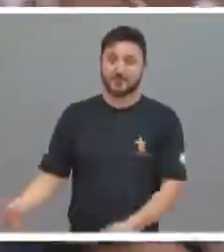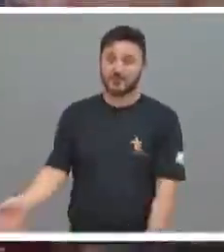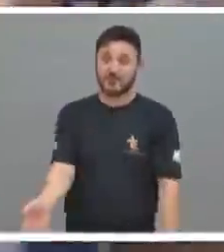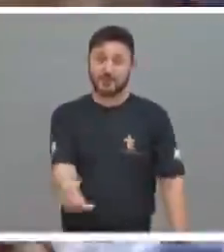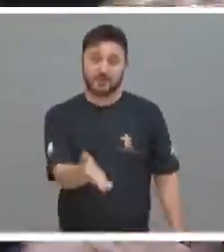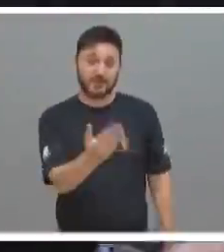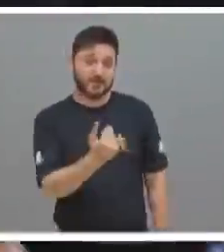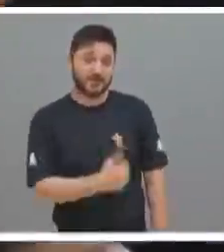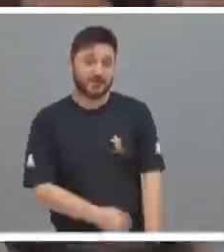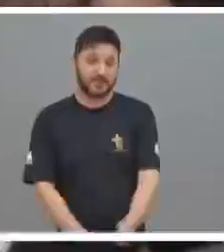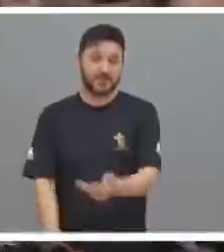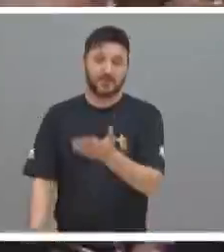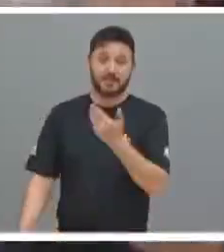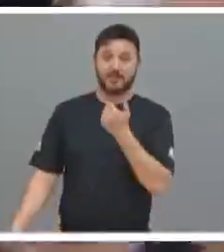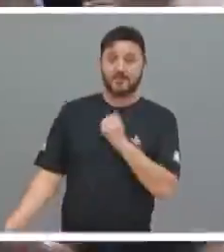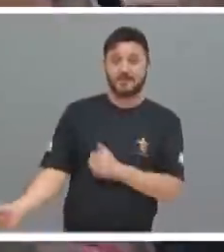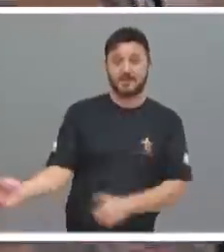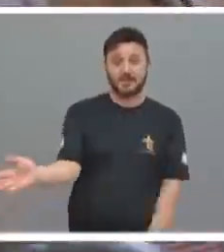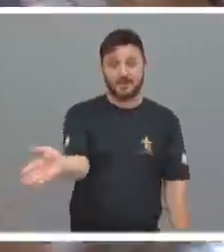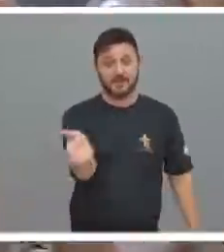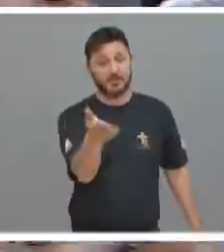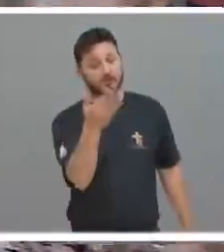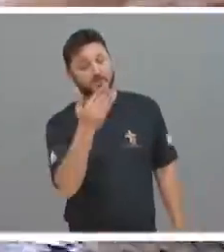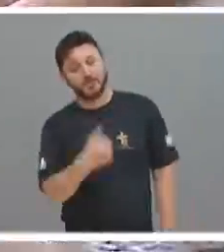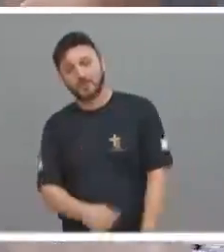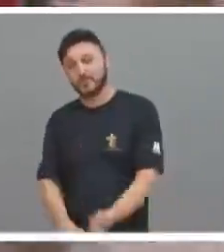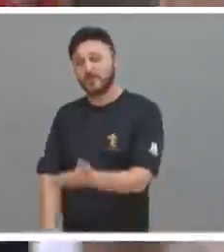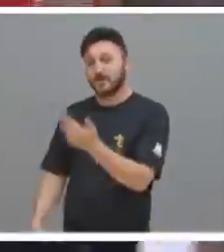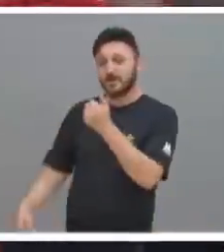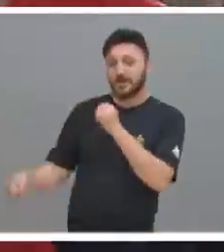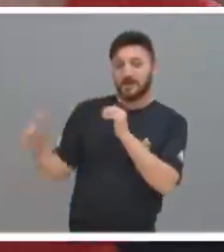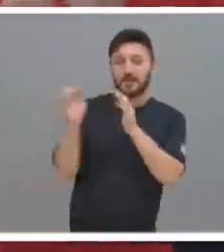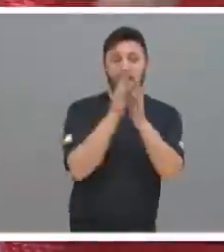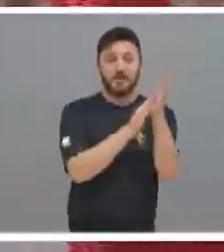Vem louvar, sim, vem